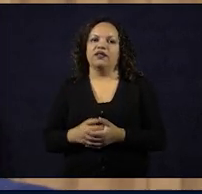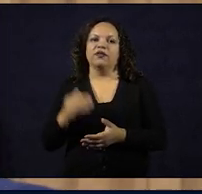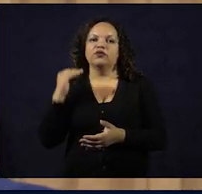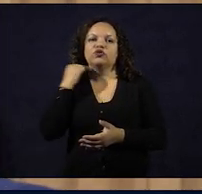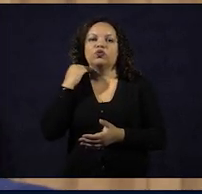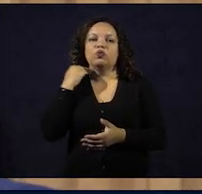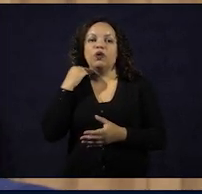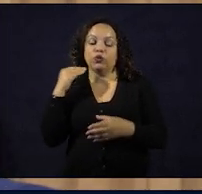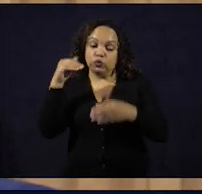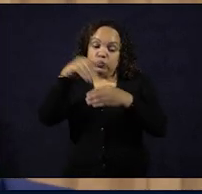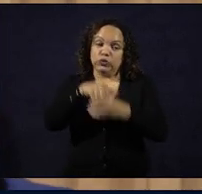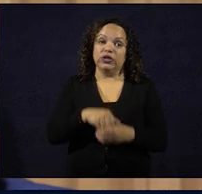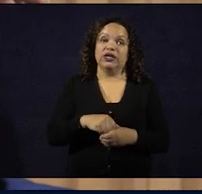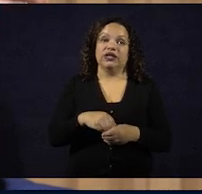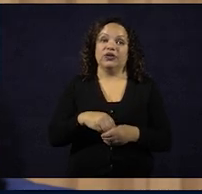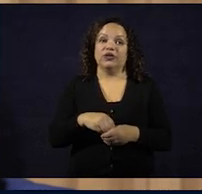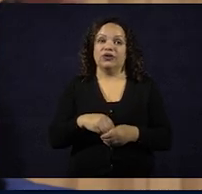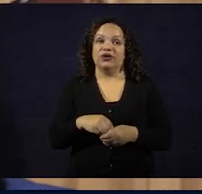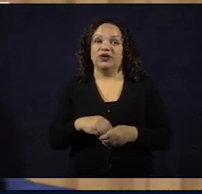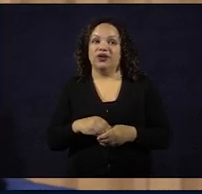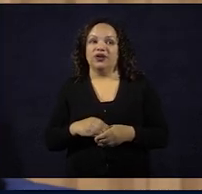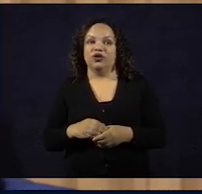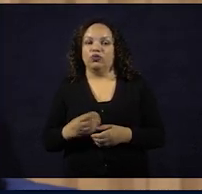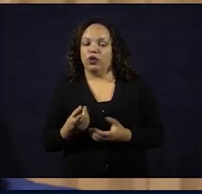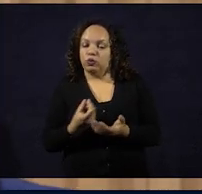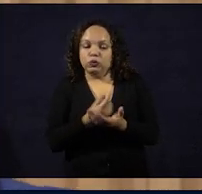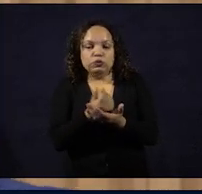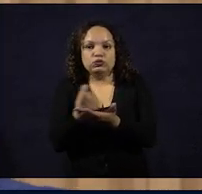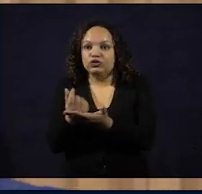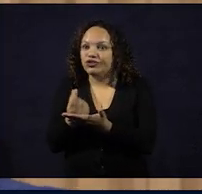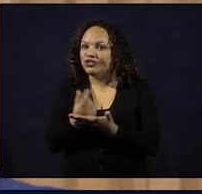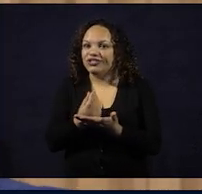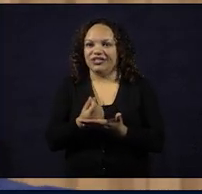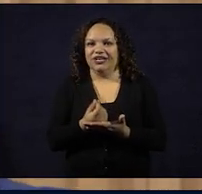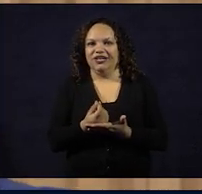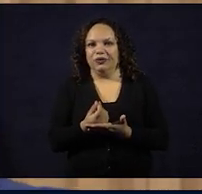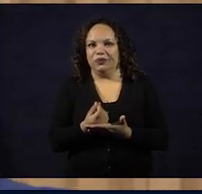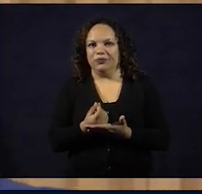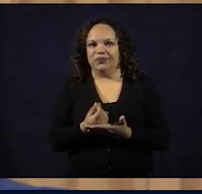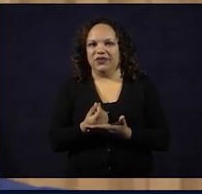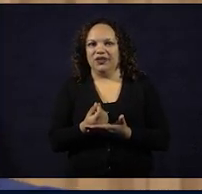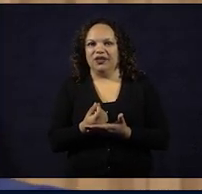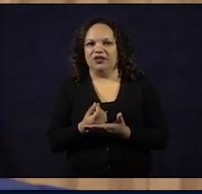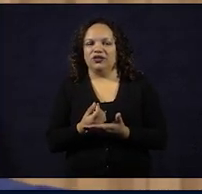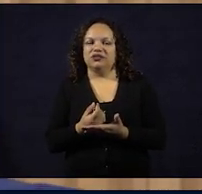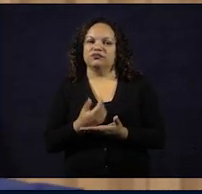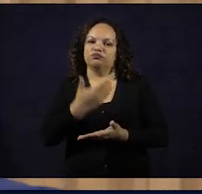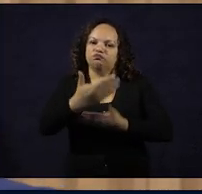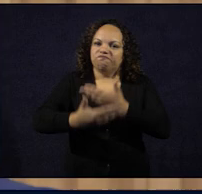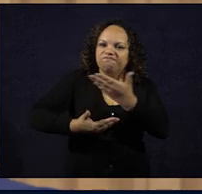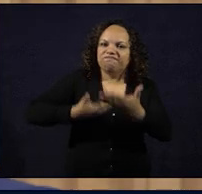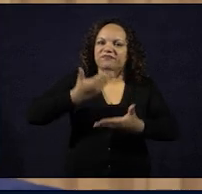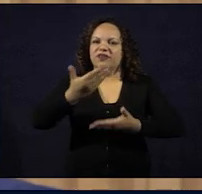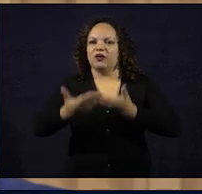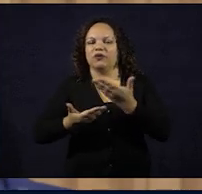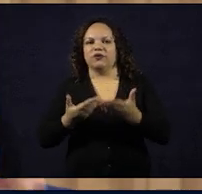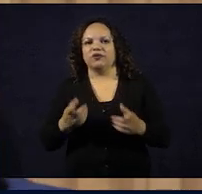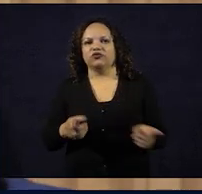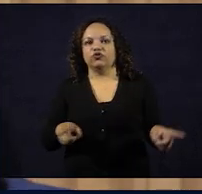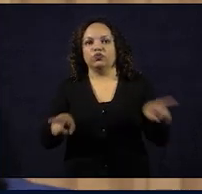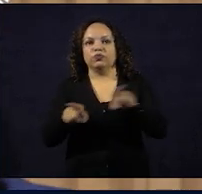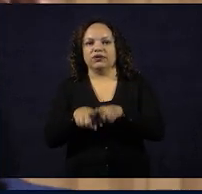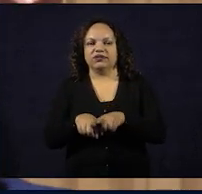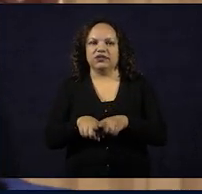né a gente financia através de insumos né não é com dinheiro como o BTG mas a gente também financia através de da insumos